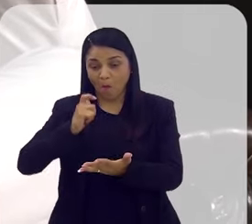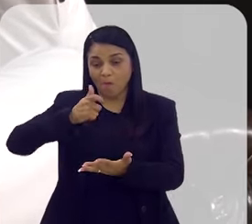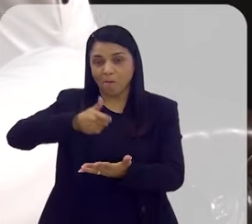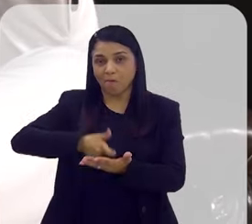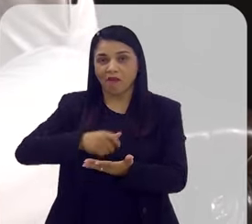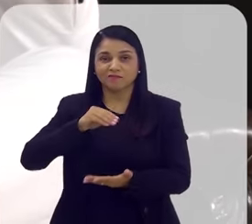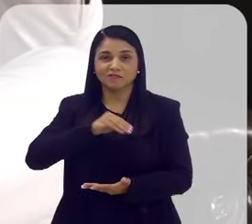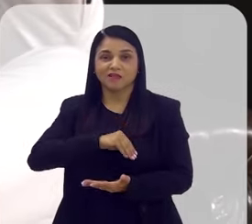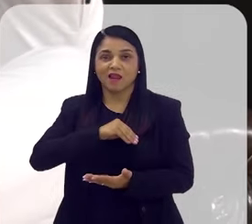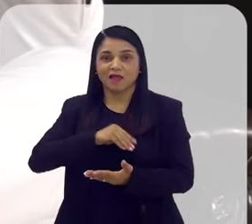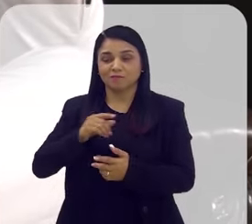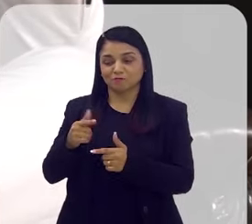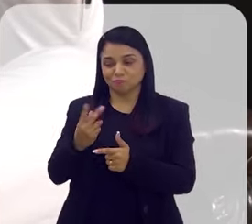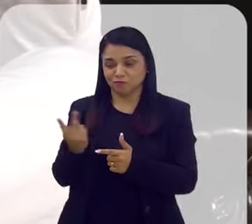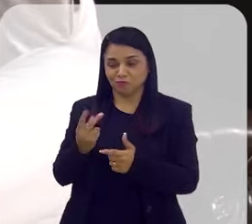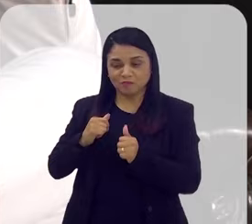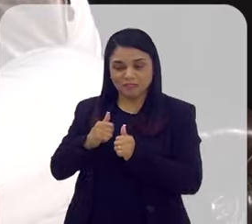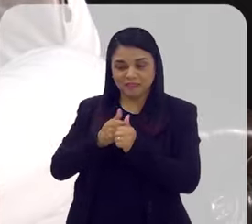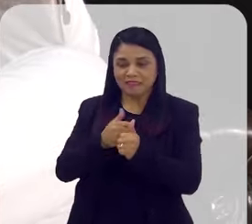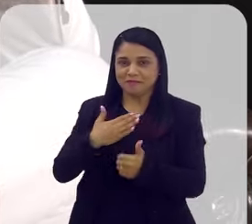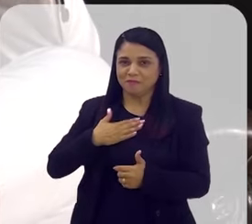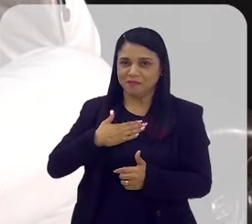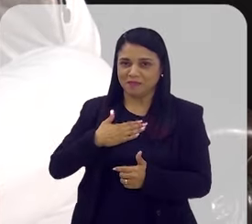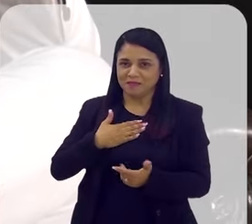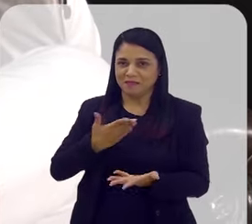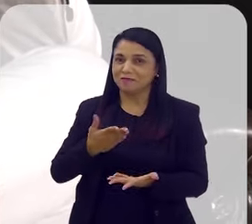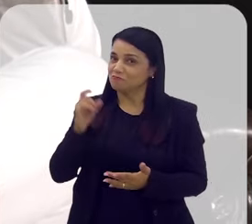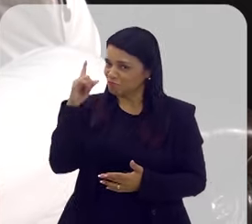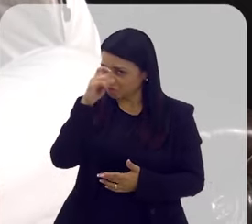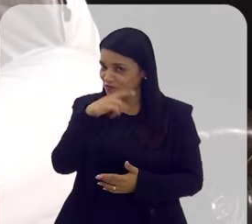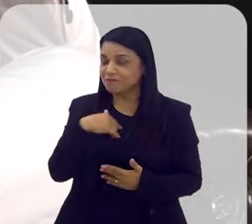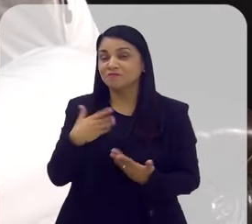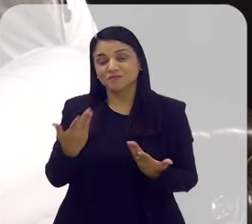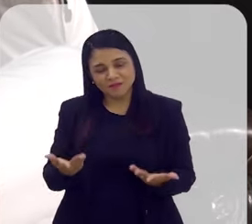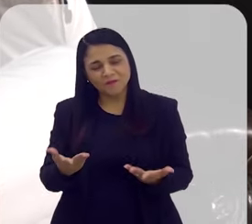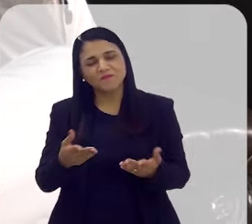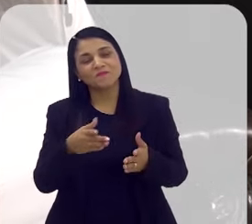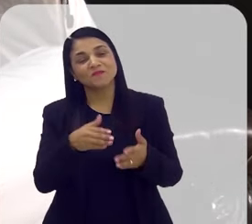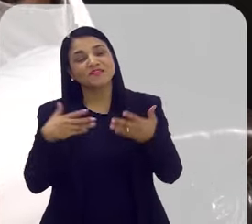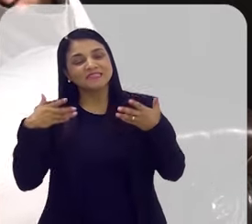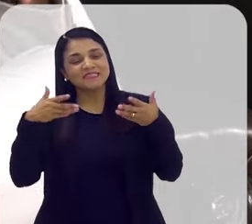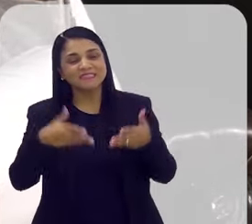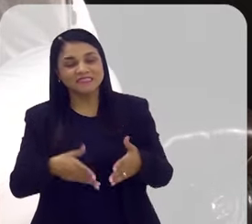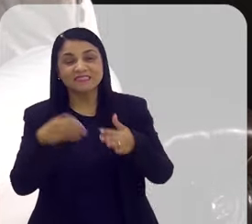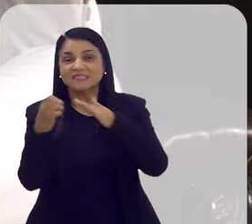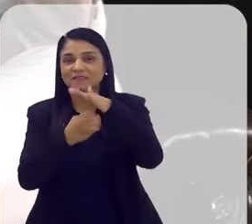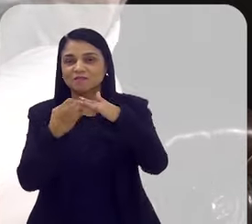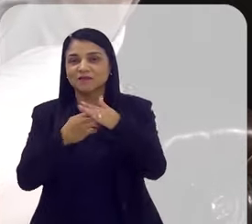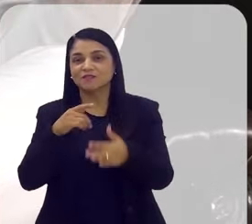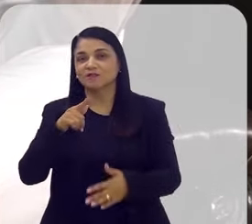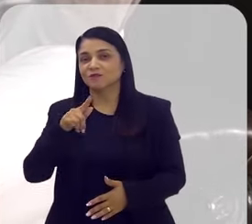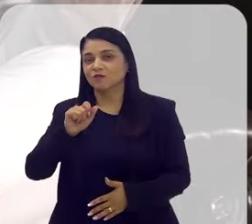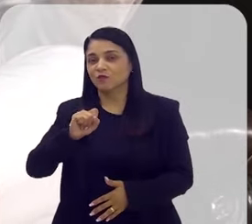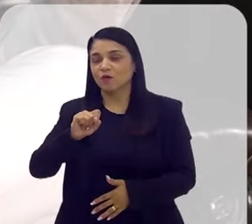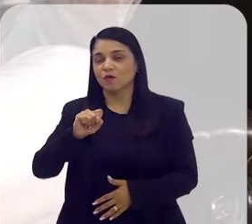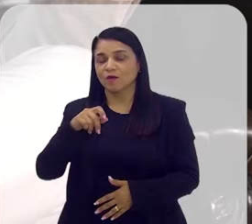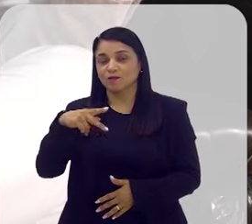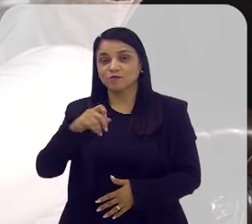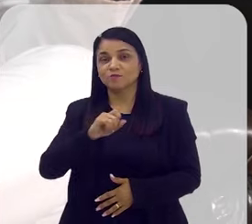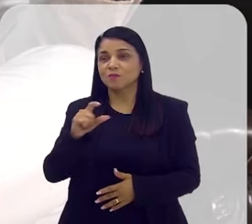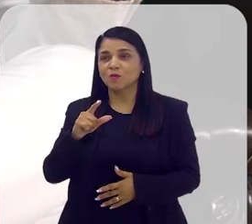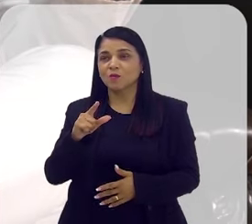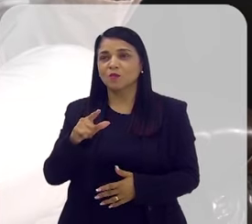seguidores, todos os 2 eu pago um salário para que eles possam me seguir. A coisa está difícil, viu? Aí você chega na